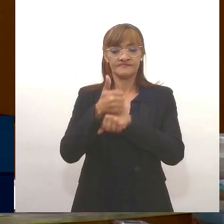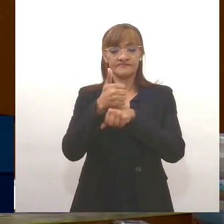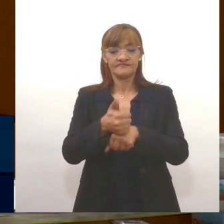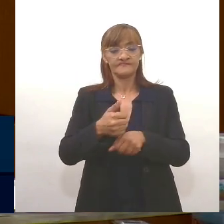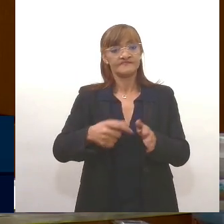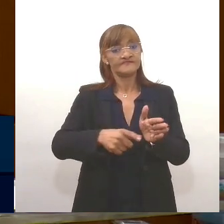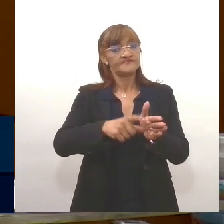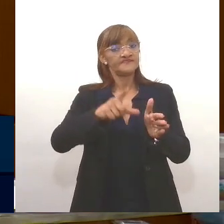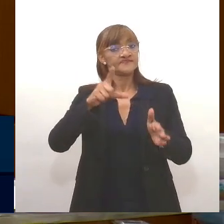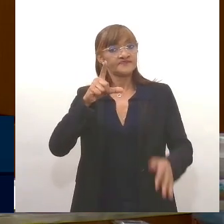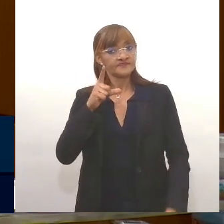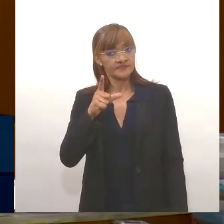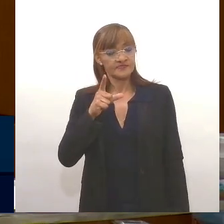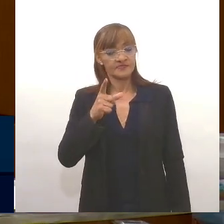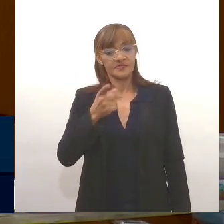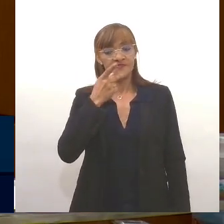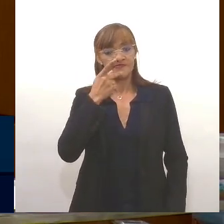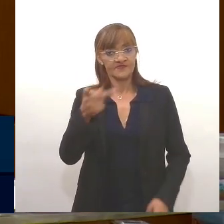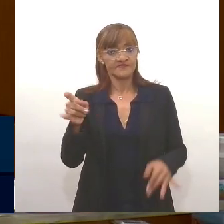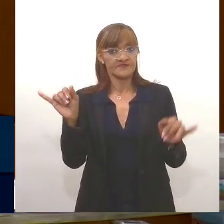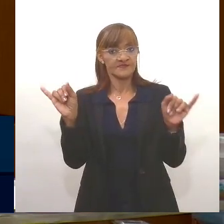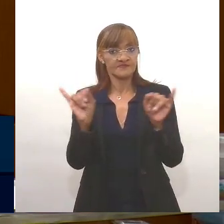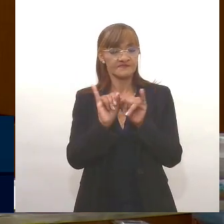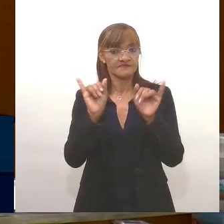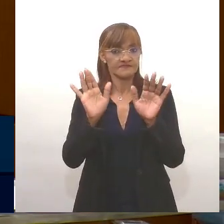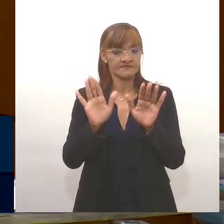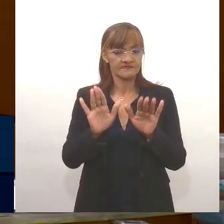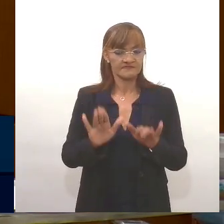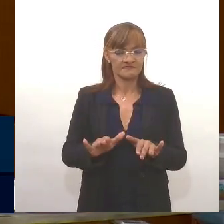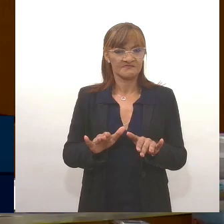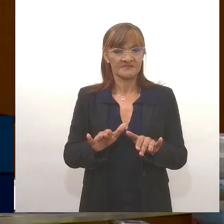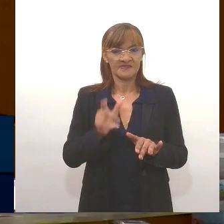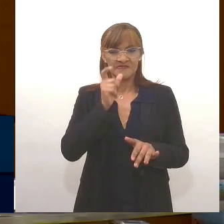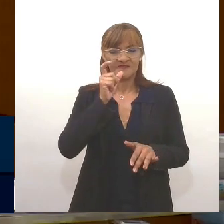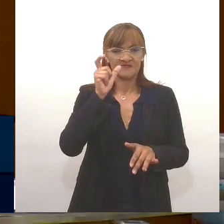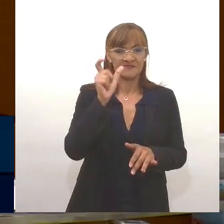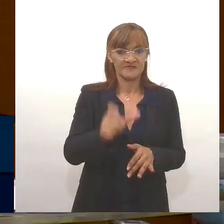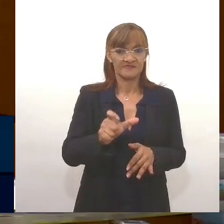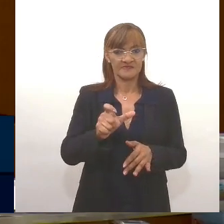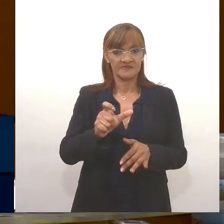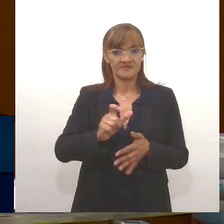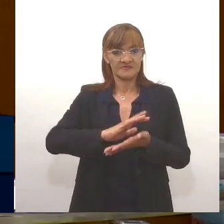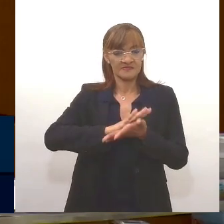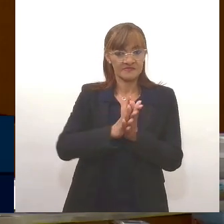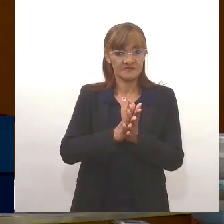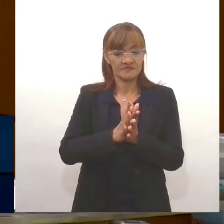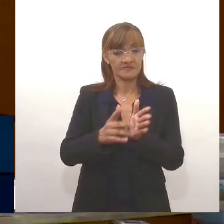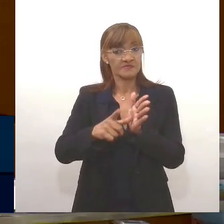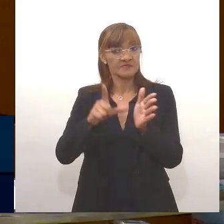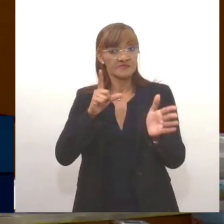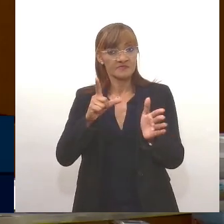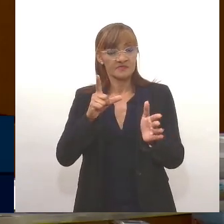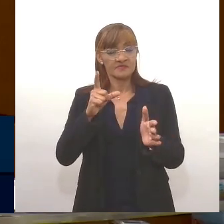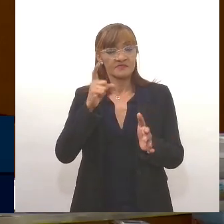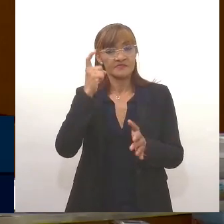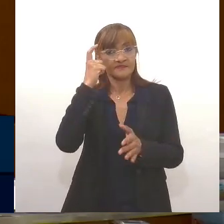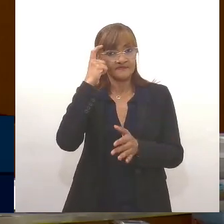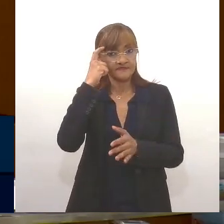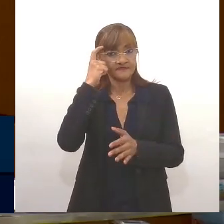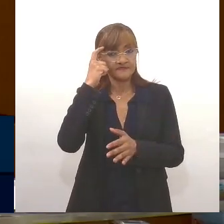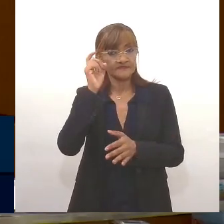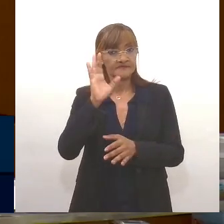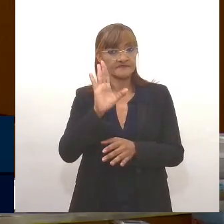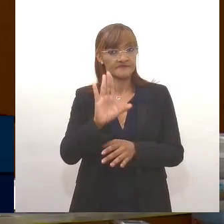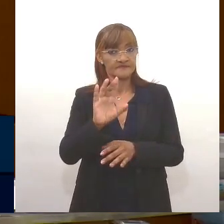né certas falas preconceituosas pensem bem antes né e não fique